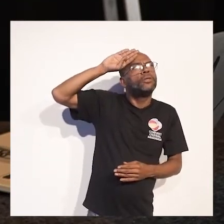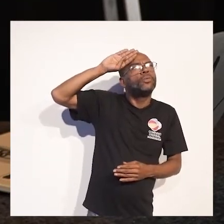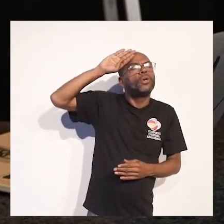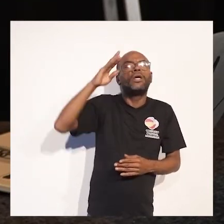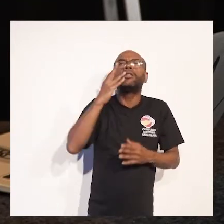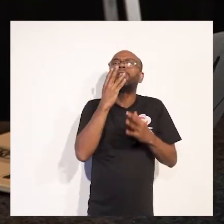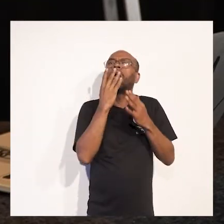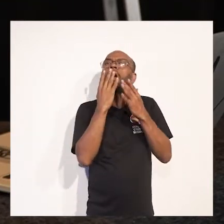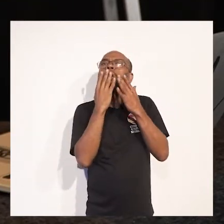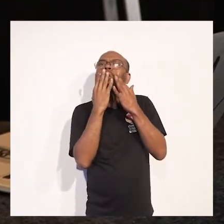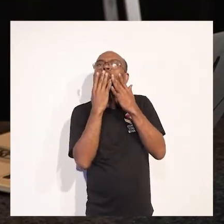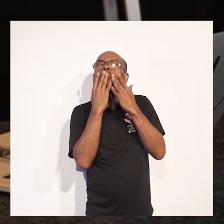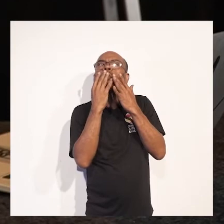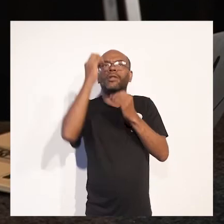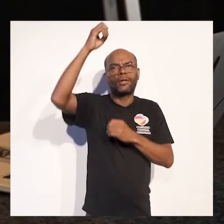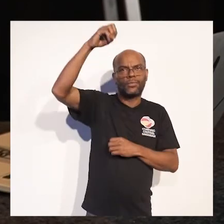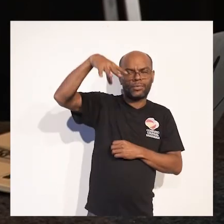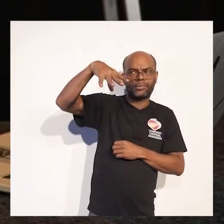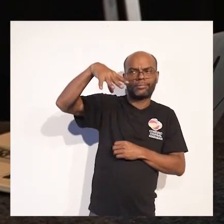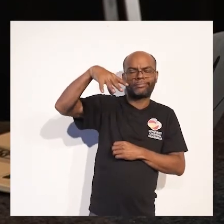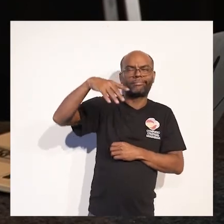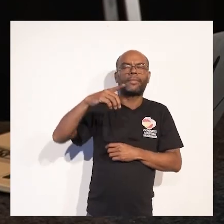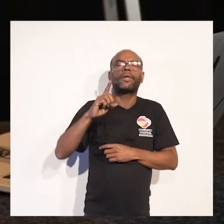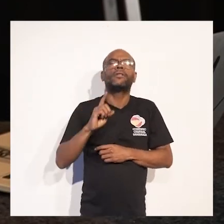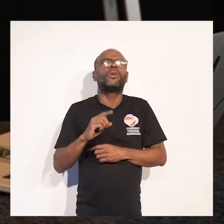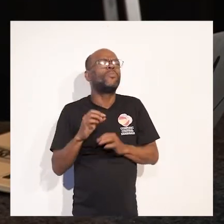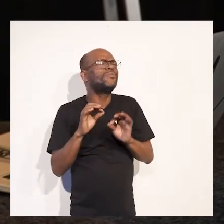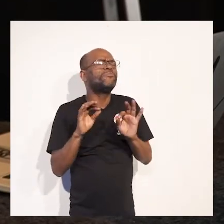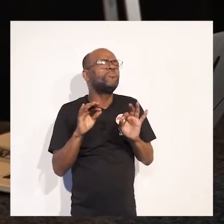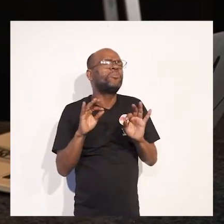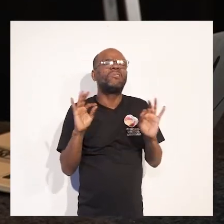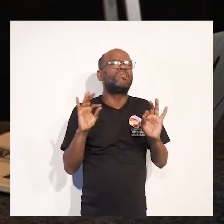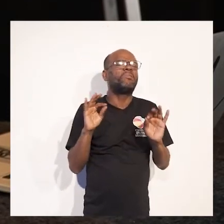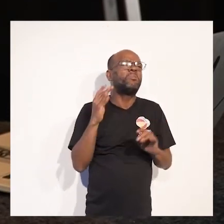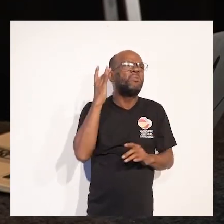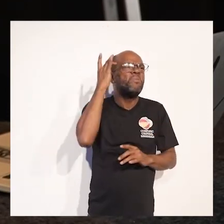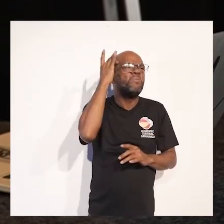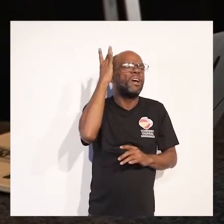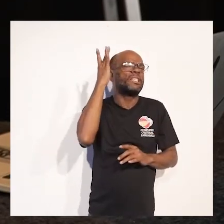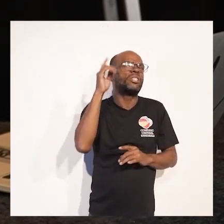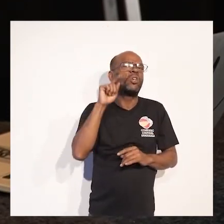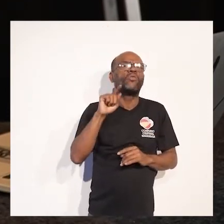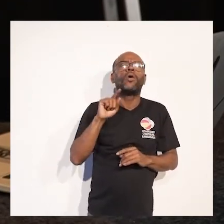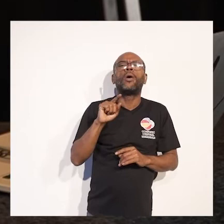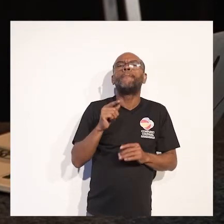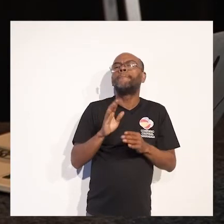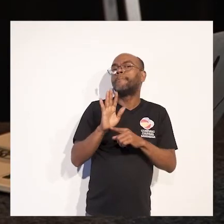dessa luz. Parecem dois palavrões, mas não é. São coisas muito simples e eu vou mostrar para vocês o